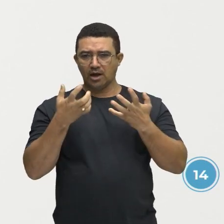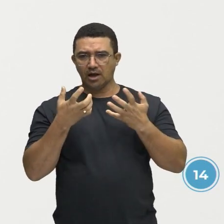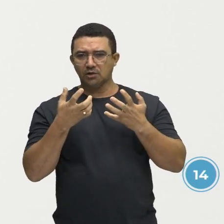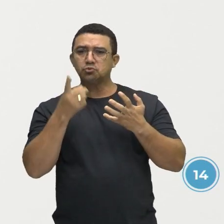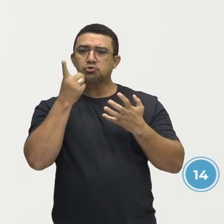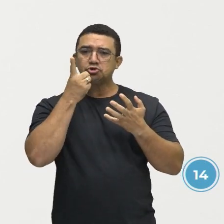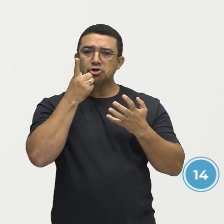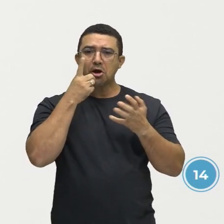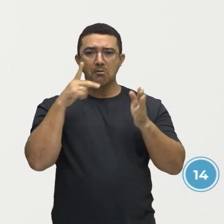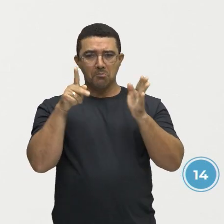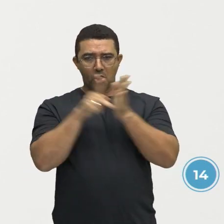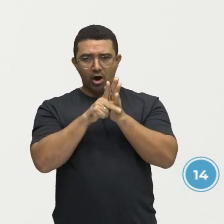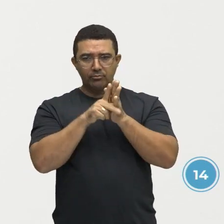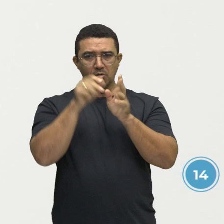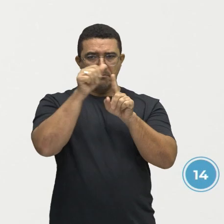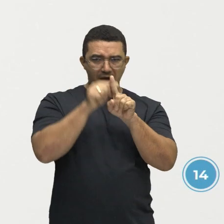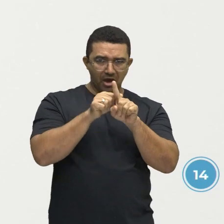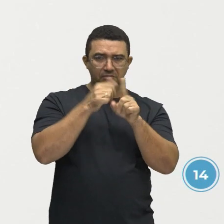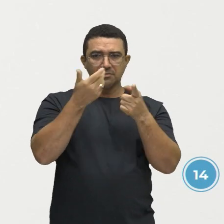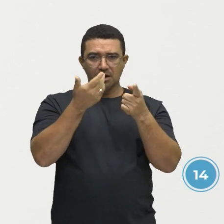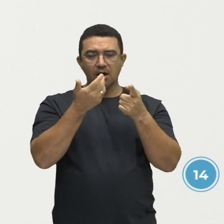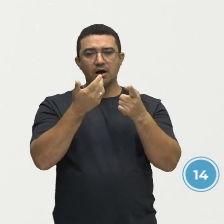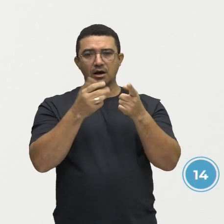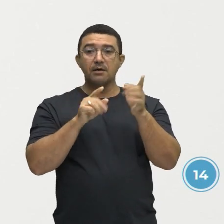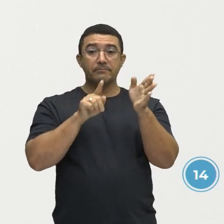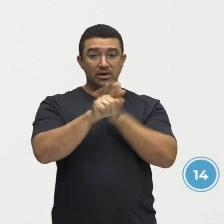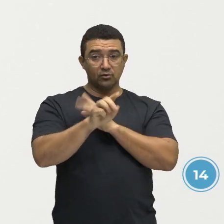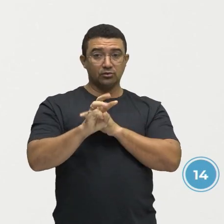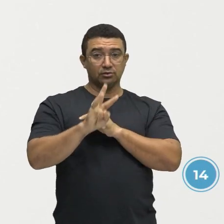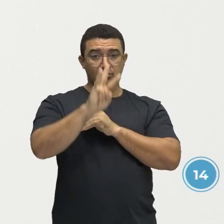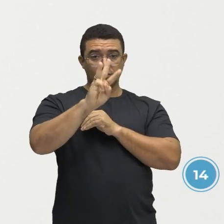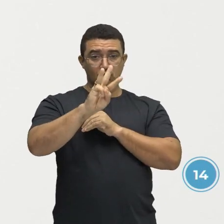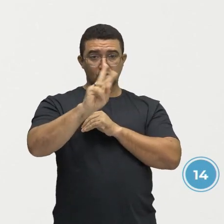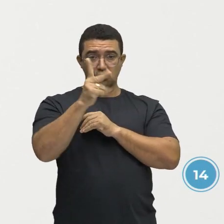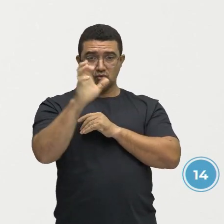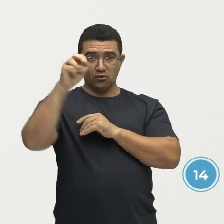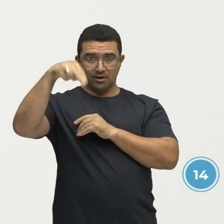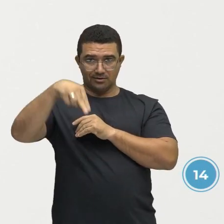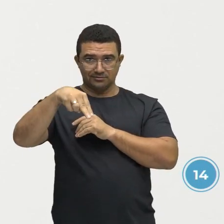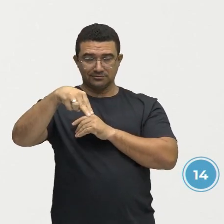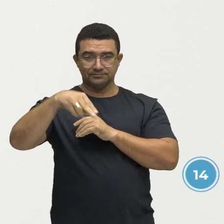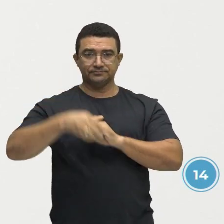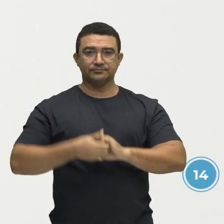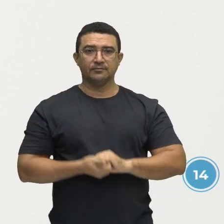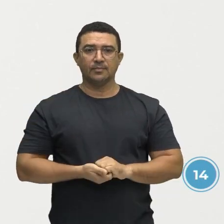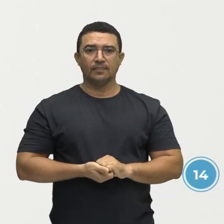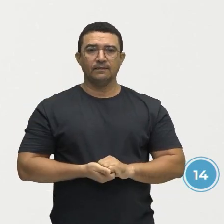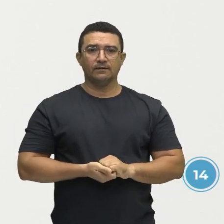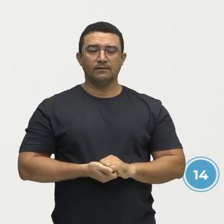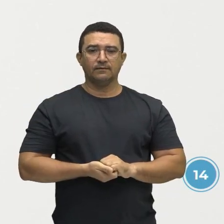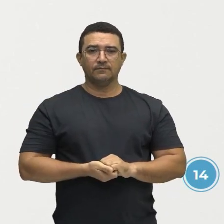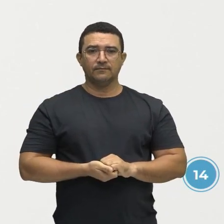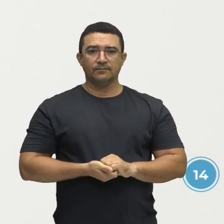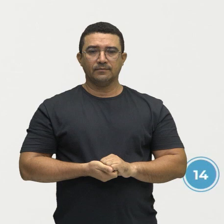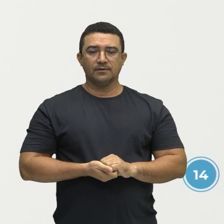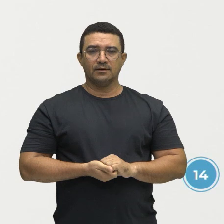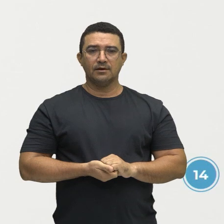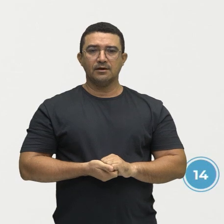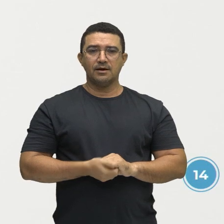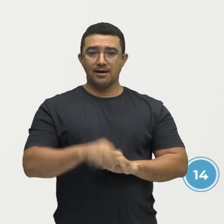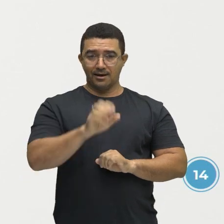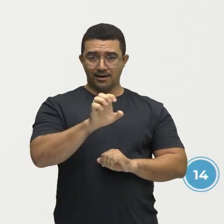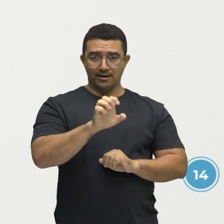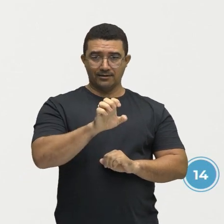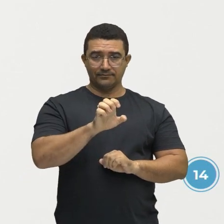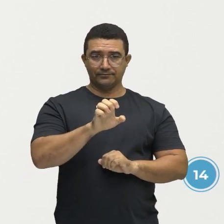dia específico, eu pergunto when. Pronome interrogativo when. Em seguida, nós temos a letra E, que